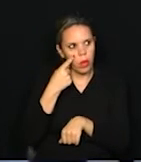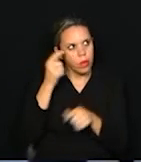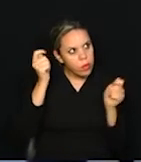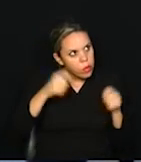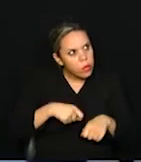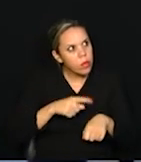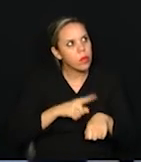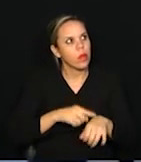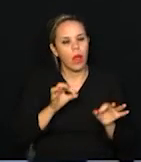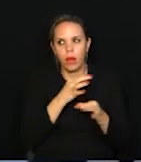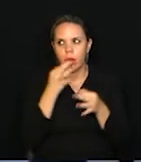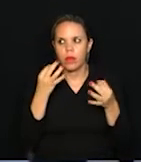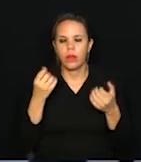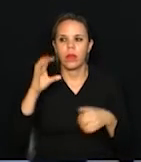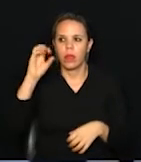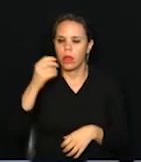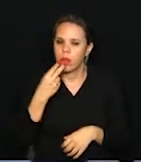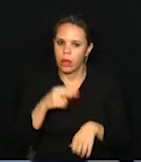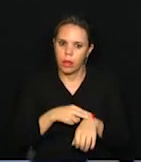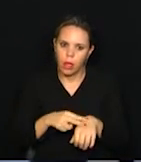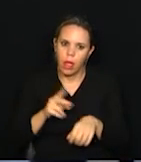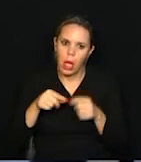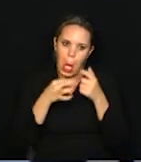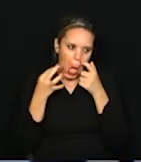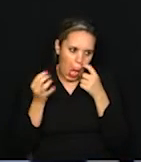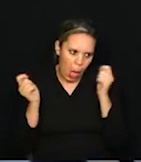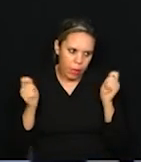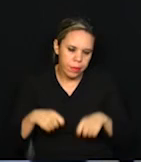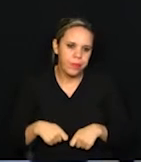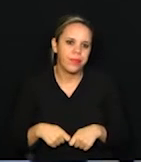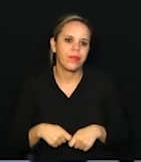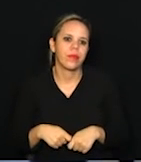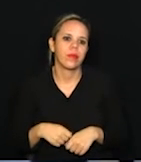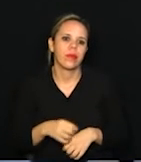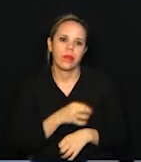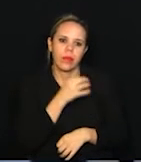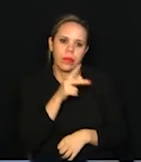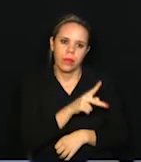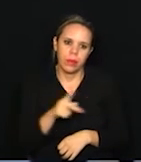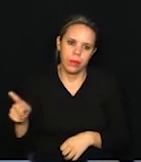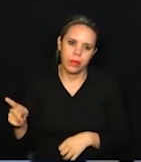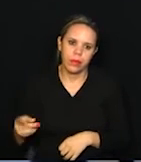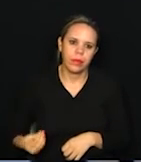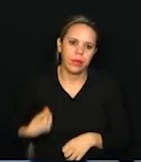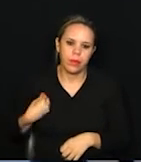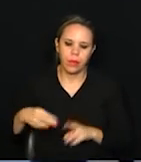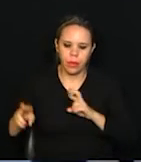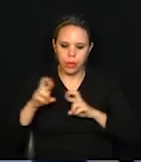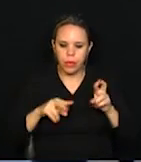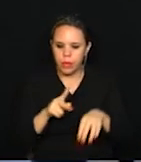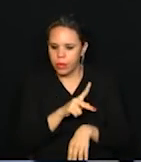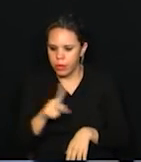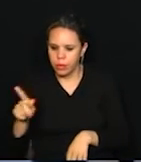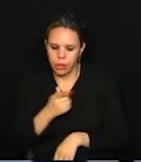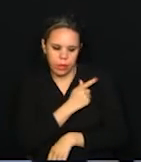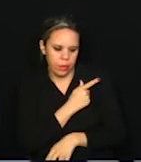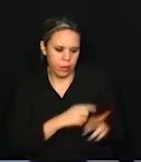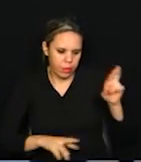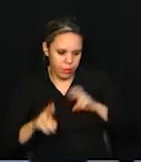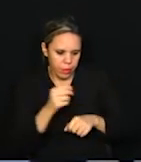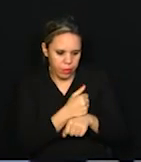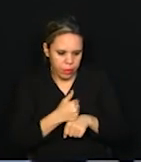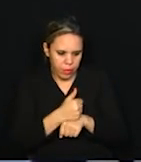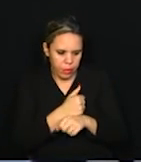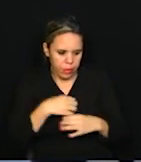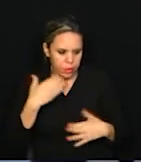aquele tempo de sinal verde era suficiente. Então, estava lá o presidente, estava lá o analista, estava lá o gerente de várias áreas